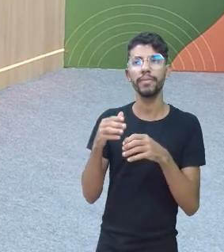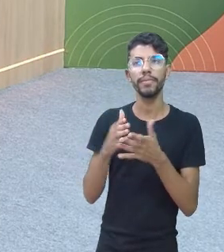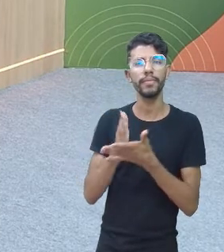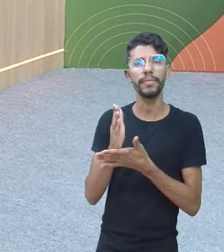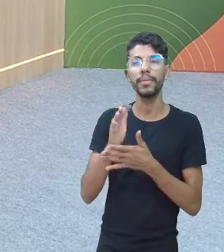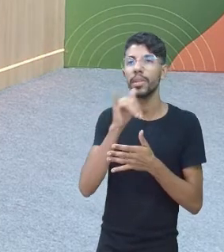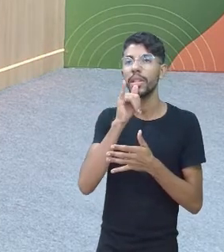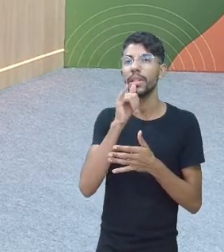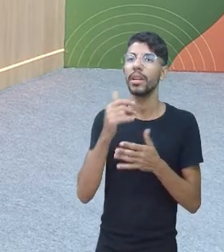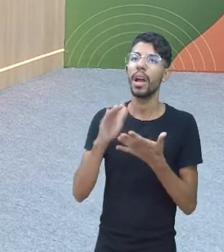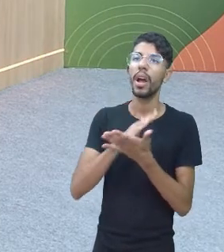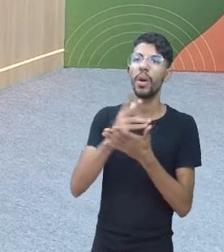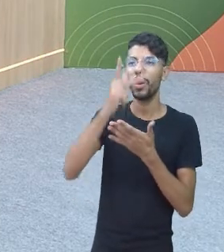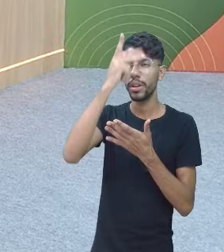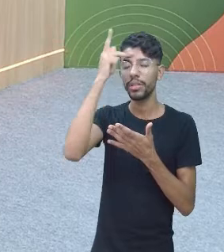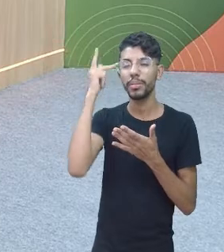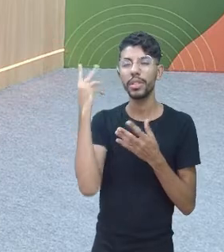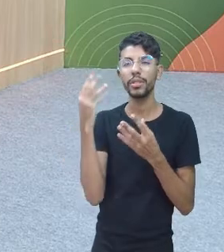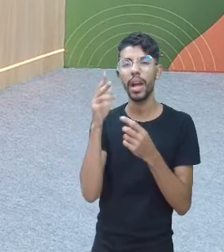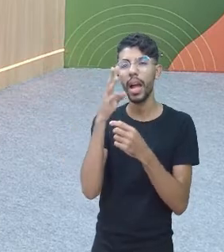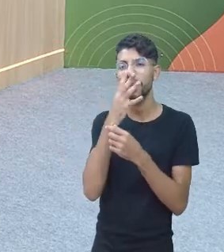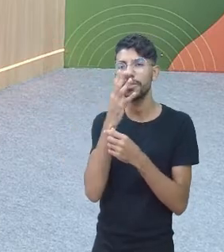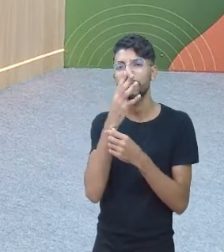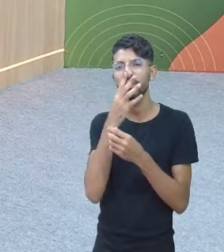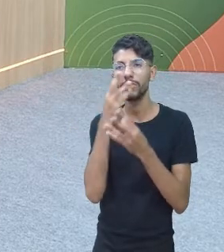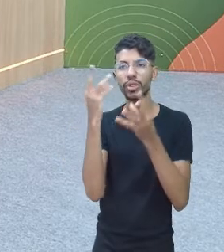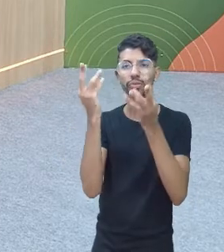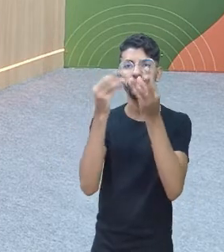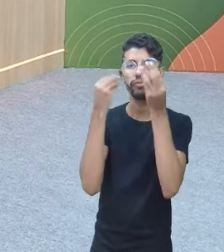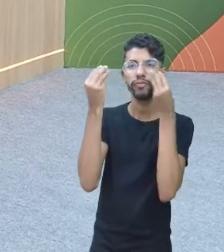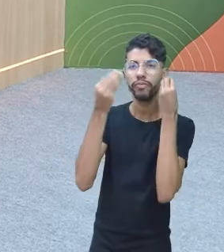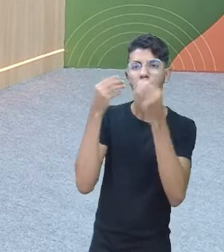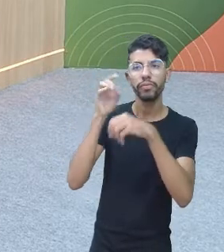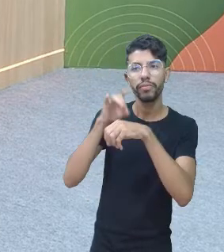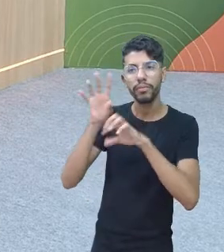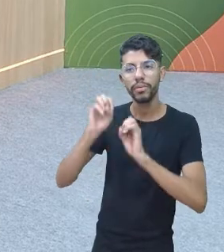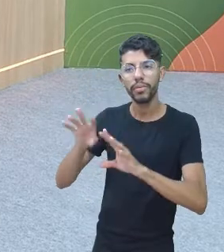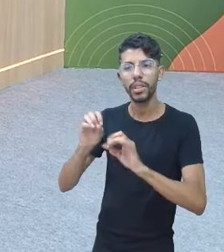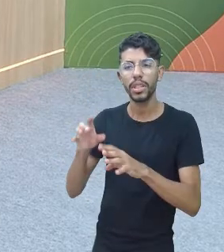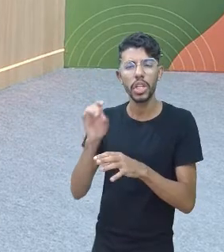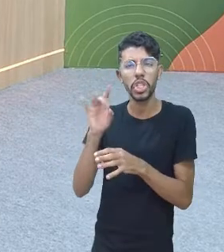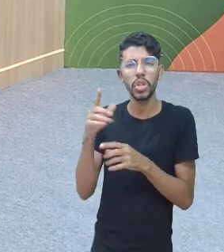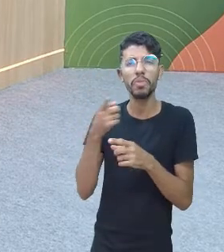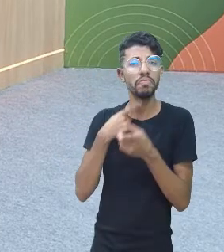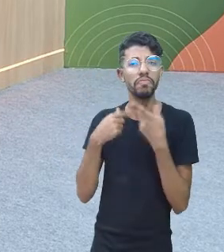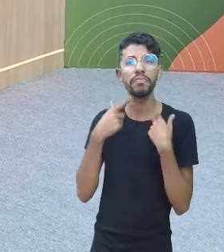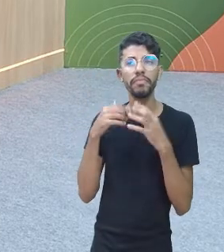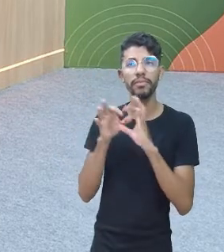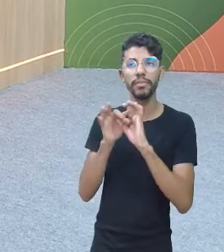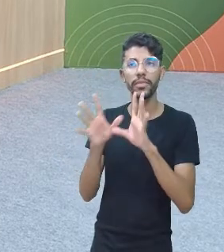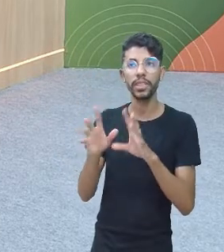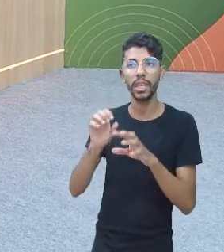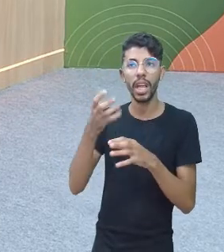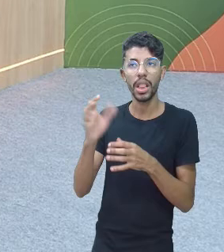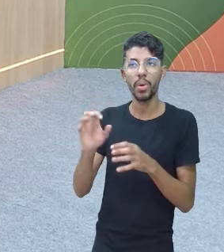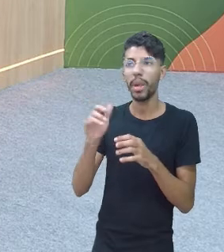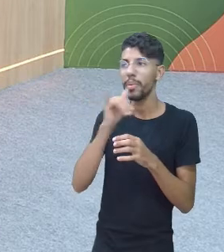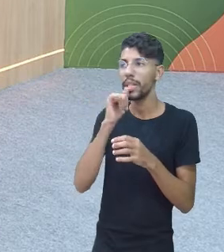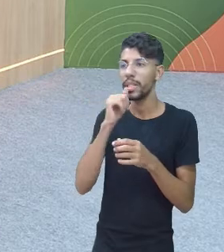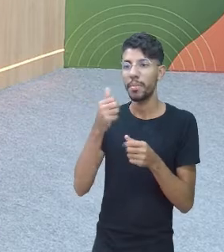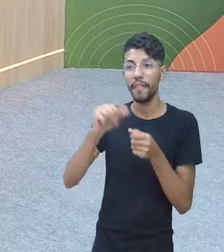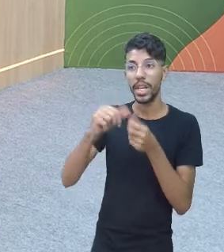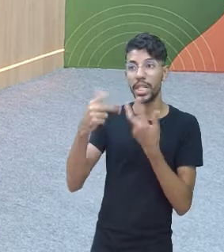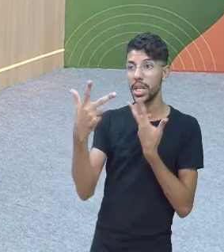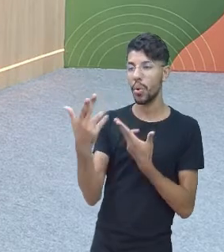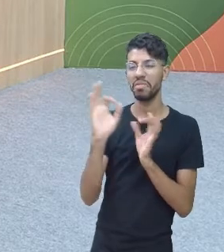assiste um tutorial de maquiagem apenas por assistir. Não necessariamente está querendo ali ver e reproduzir o que está sendo feito. Às vezes, como